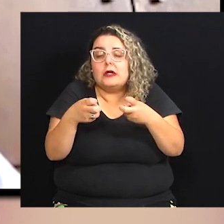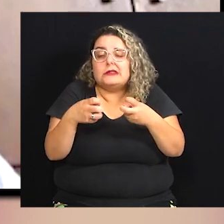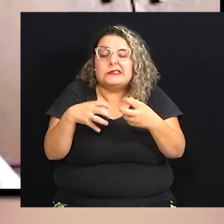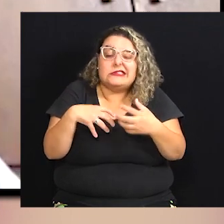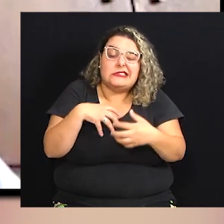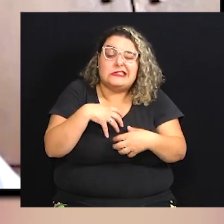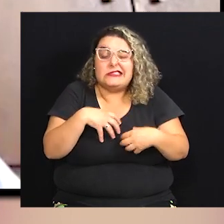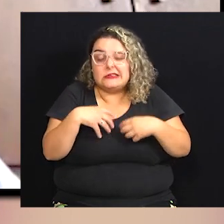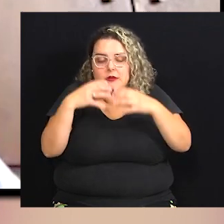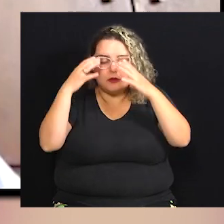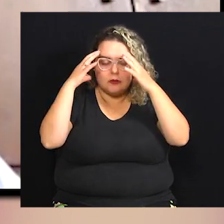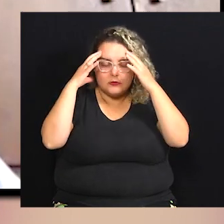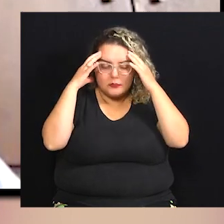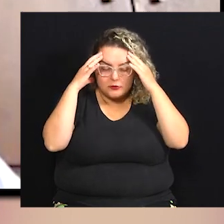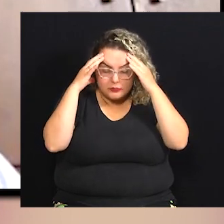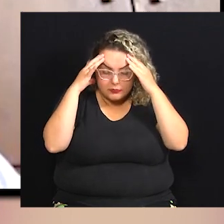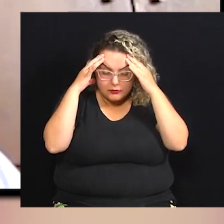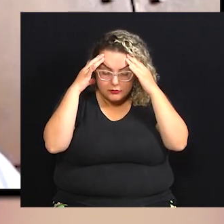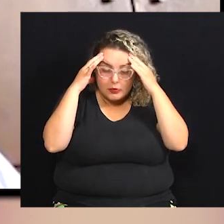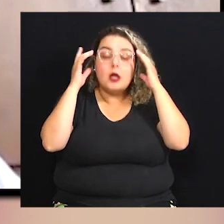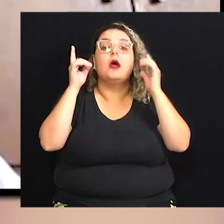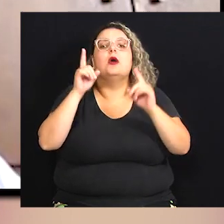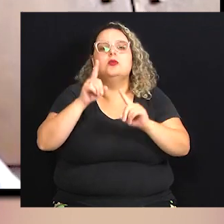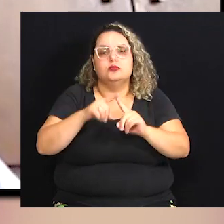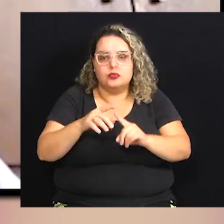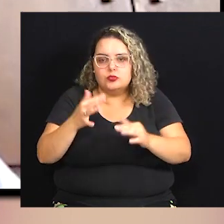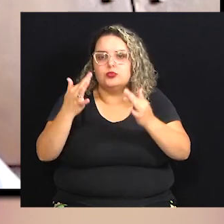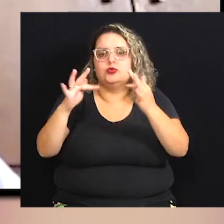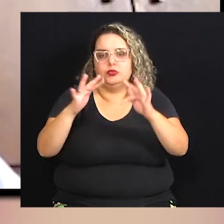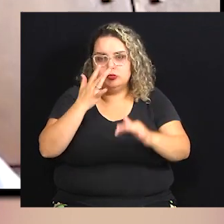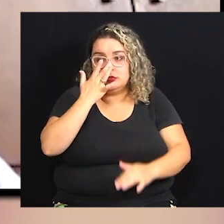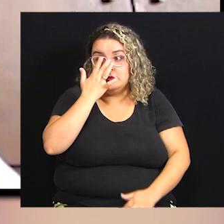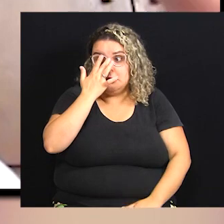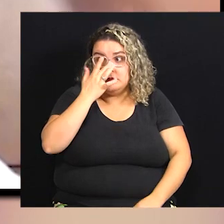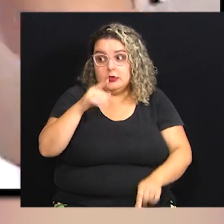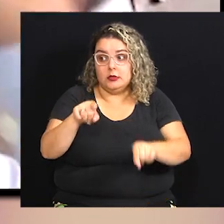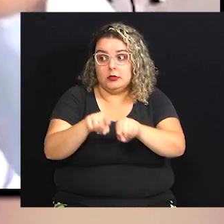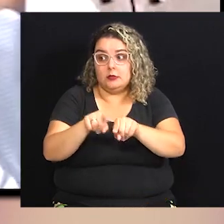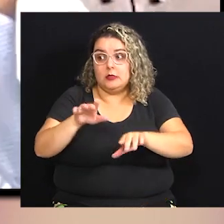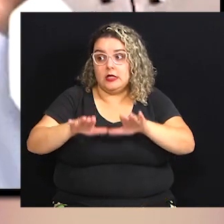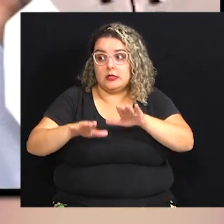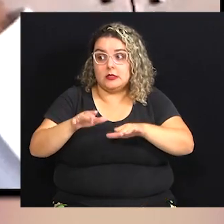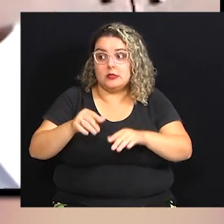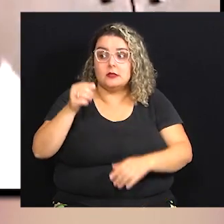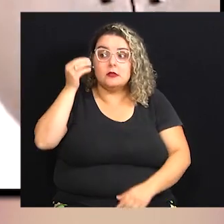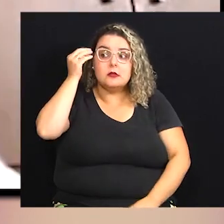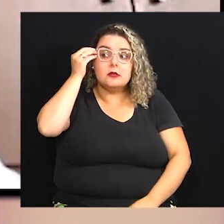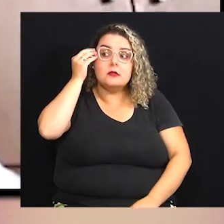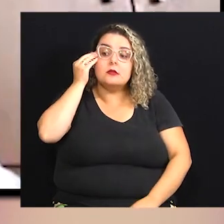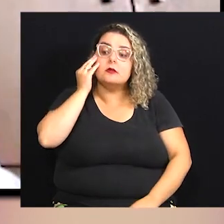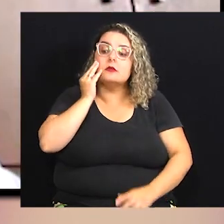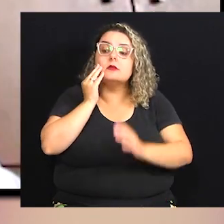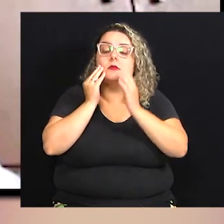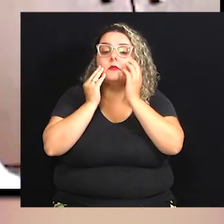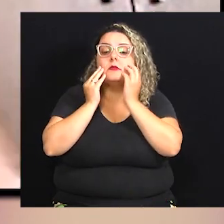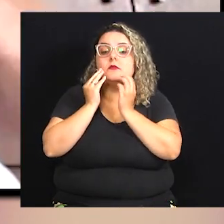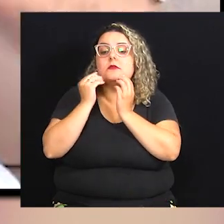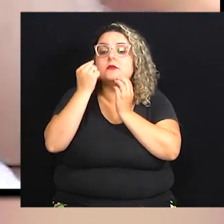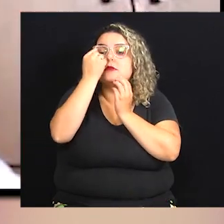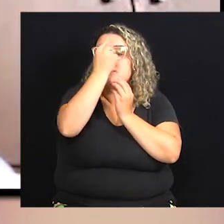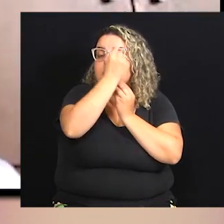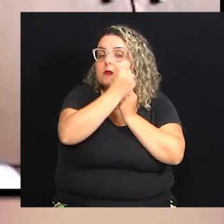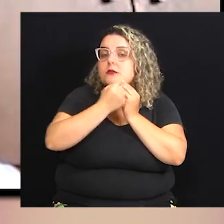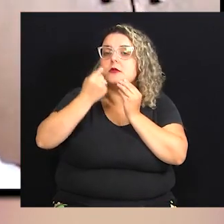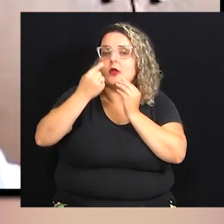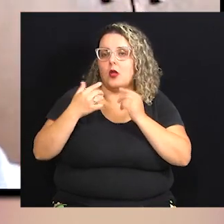percepção desconfortável na cabeça é um tipo de dor de cabeça. Isso inclui dor, por vezes, aqui na região da face,